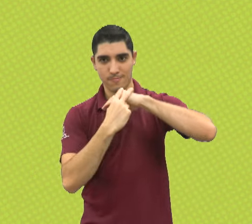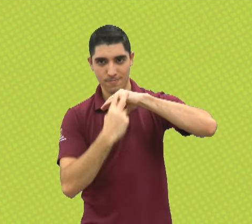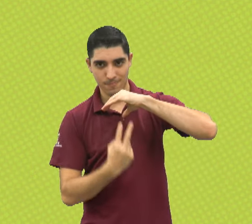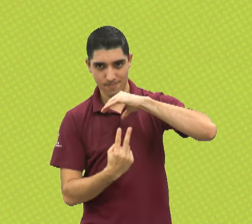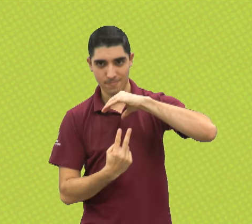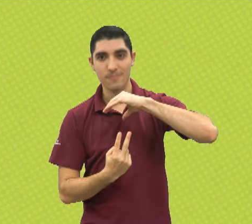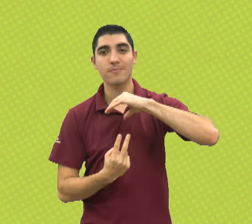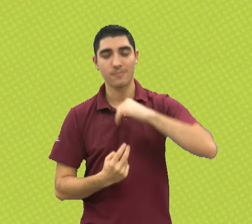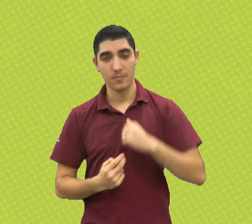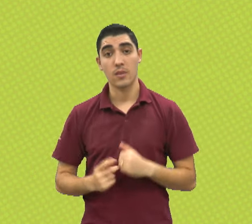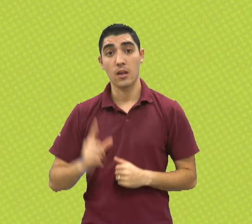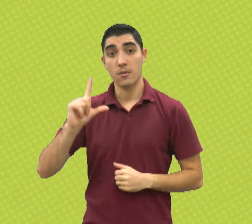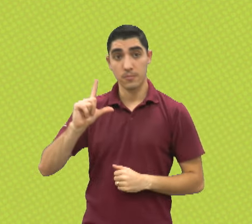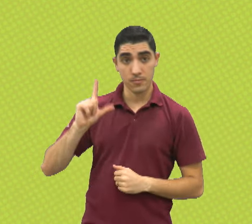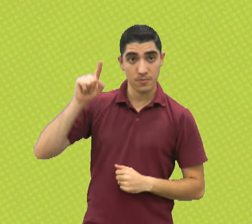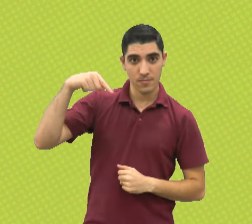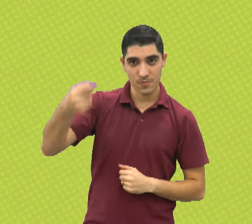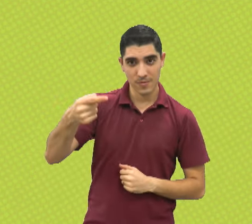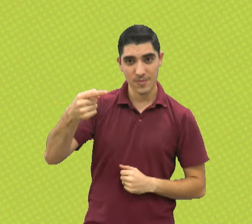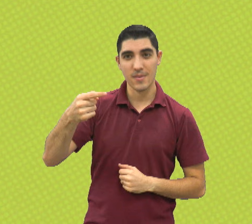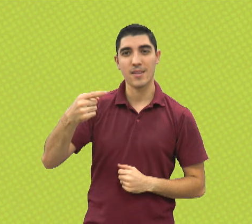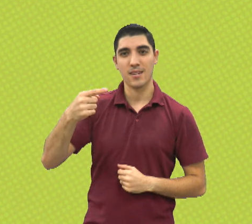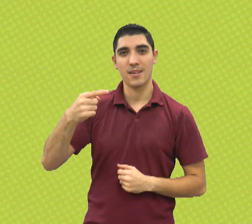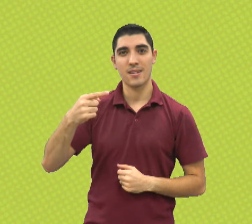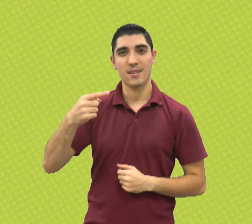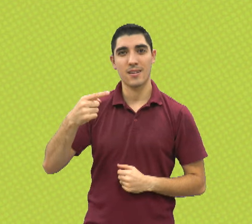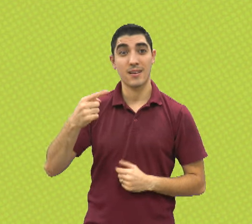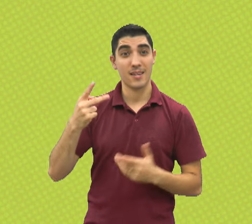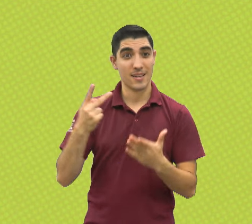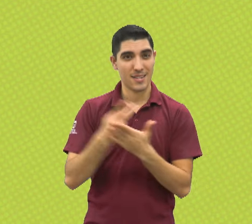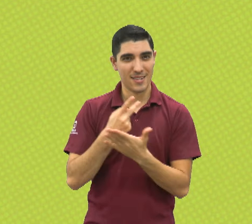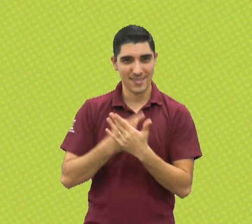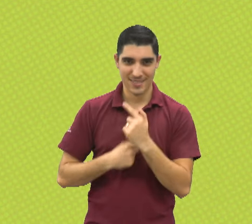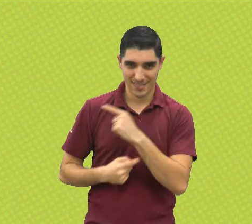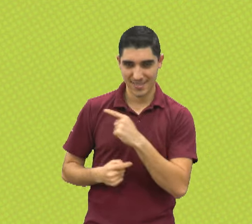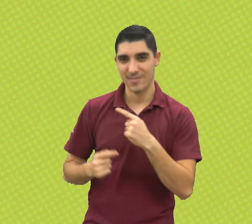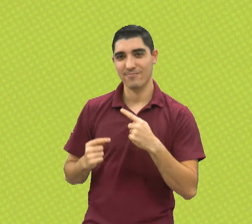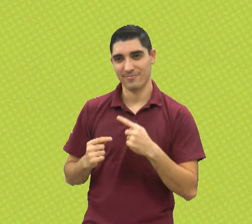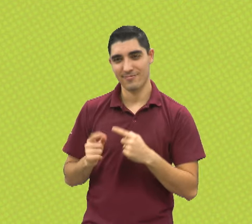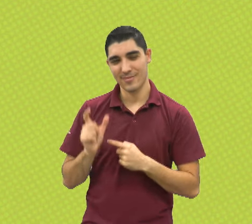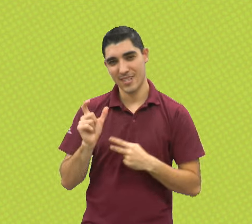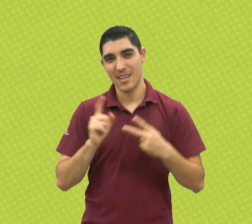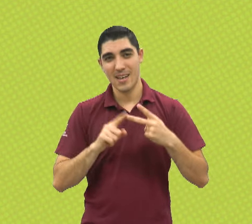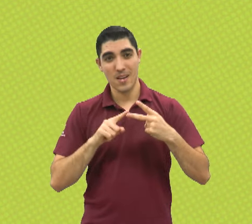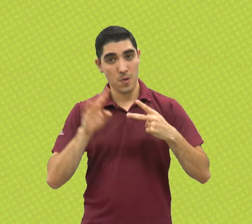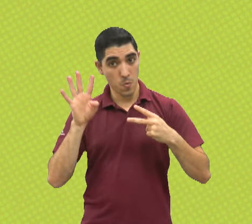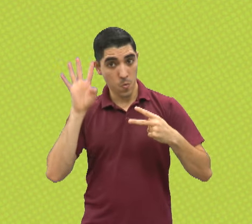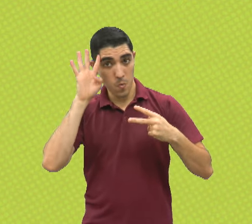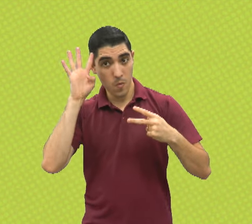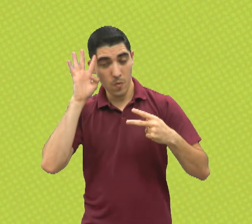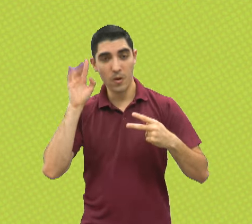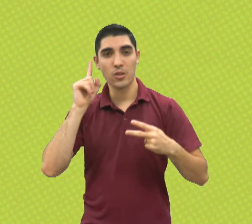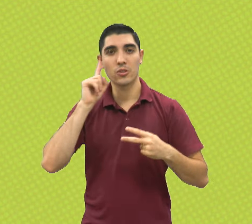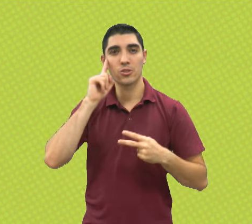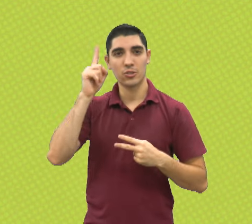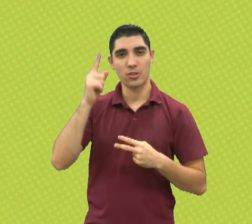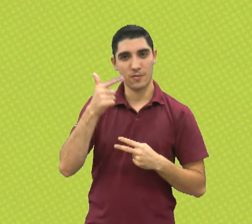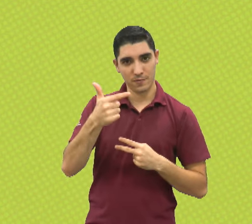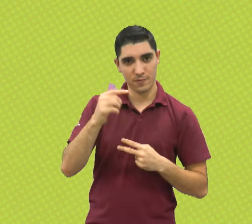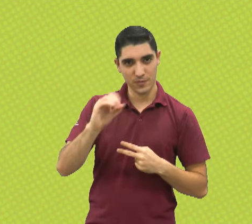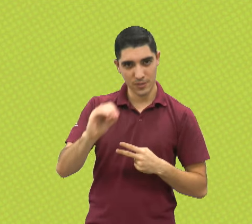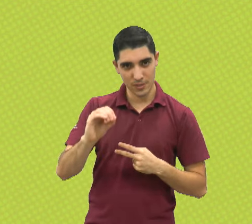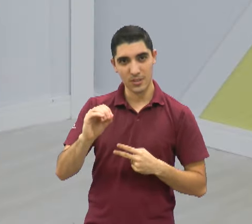dizendo. Próxima, tá errado ali, ó, mas o próximo jogo é na quarta-feira, dia 20, Franca e São José, lá